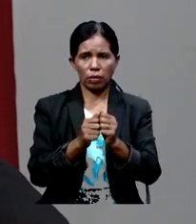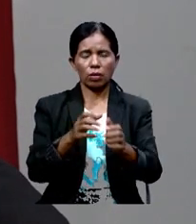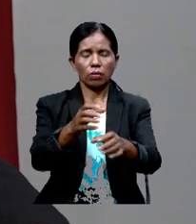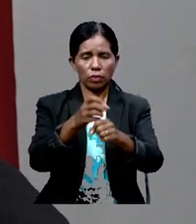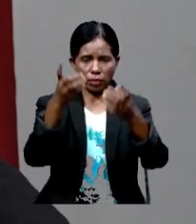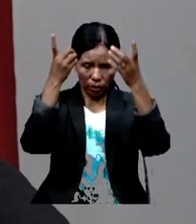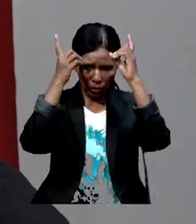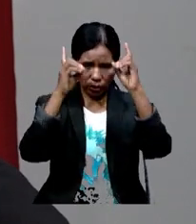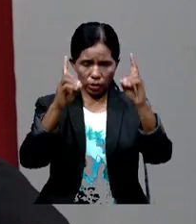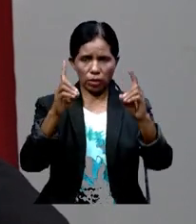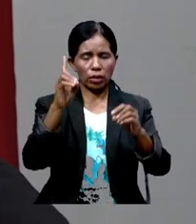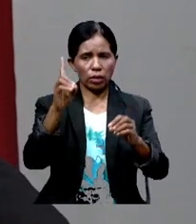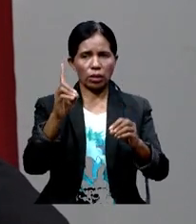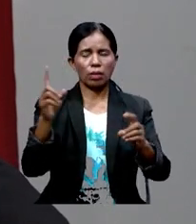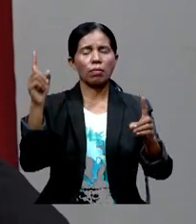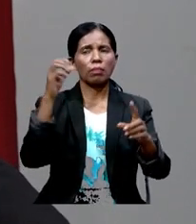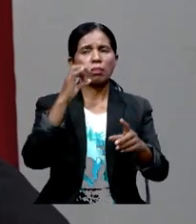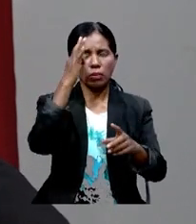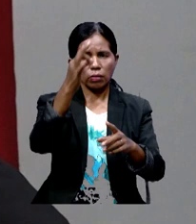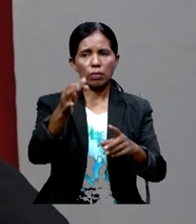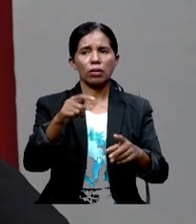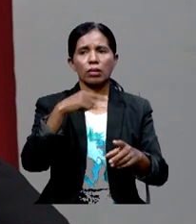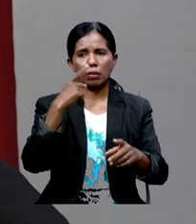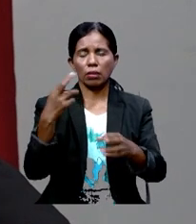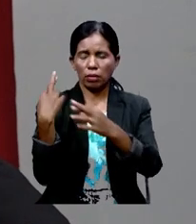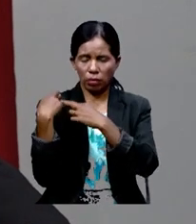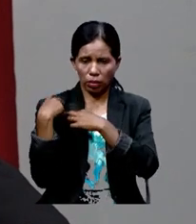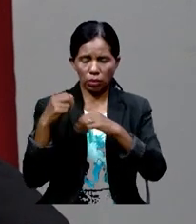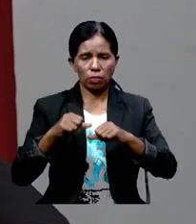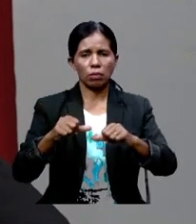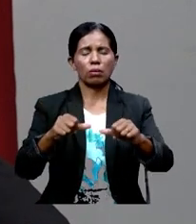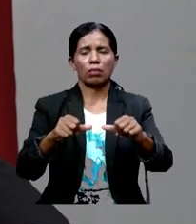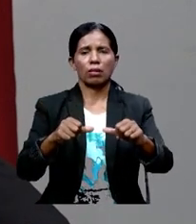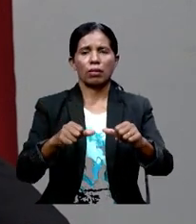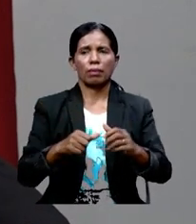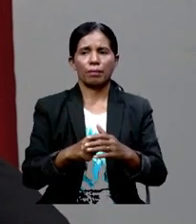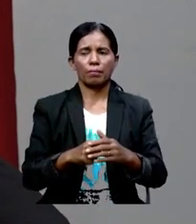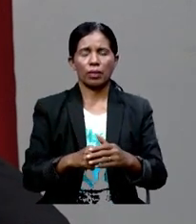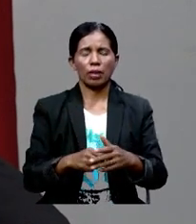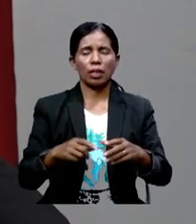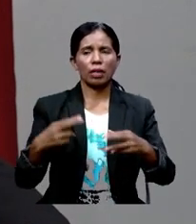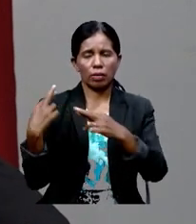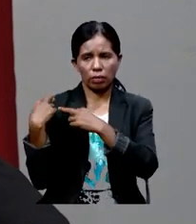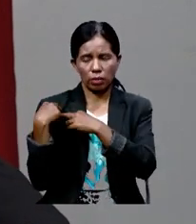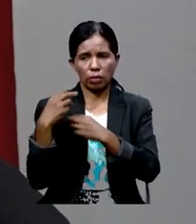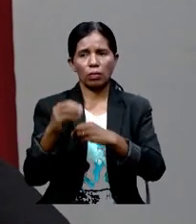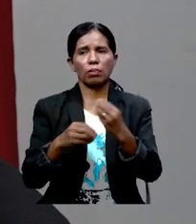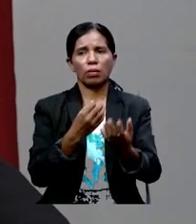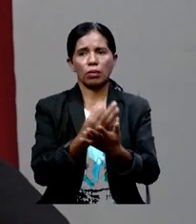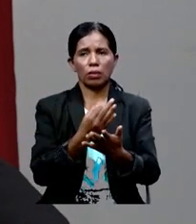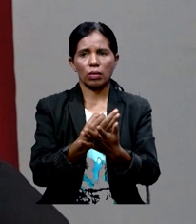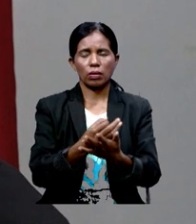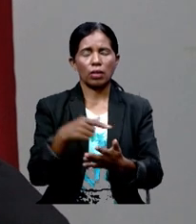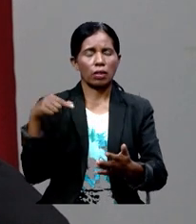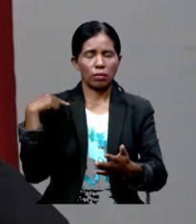ainda ba o insema responsabiliza ba continuação né responsabiliza financeiro car continua na fatiga